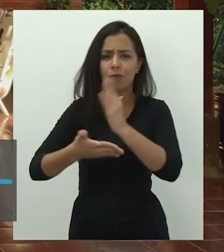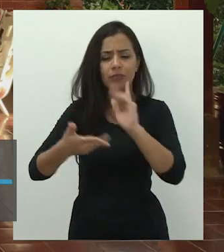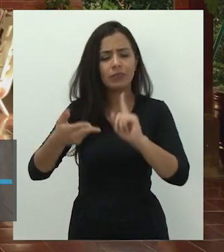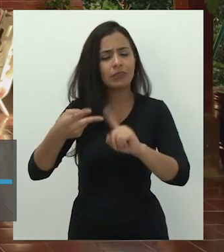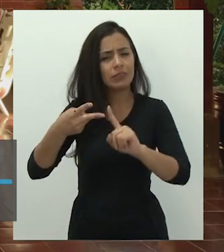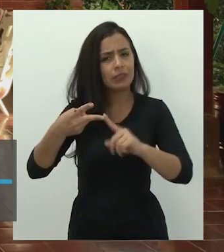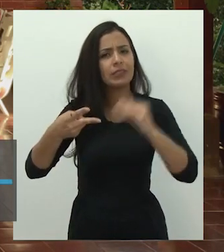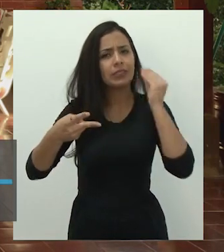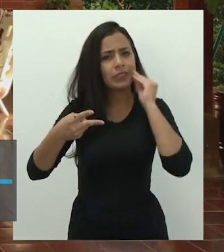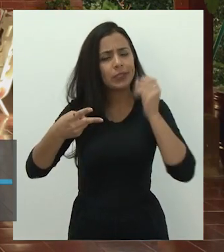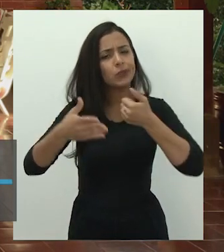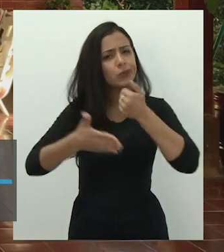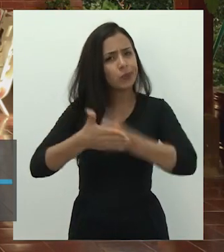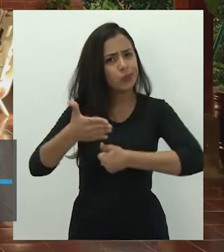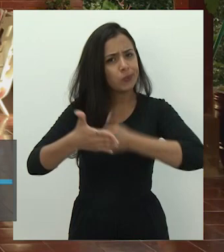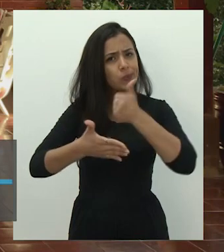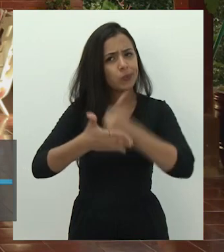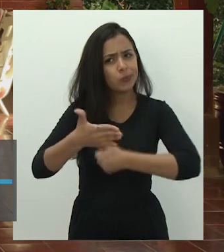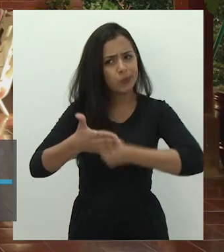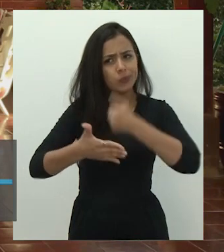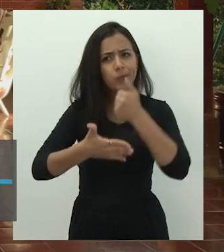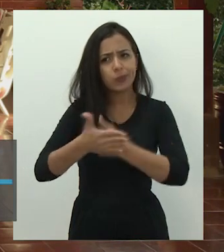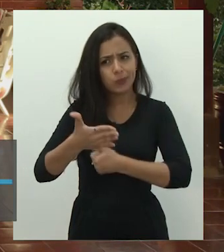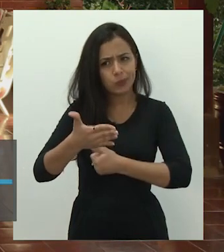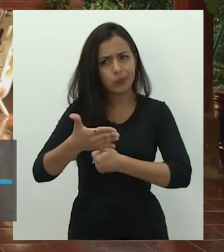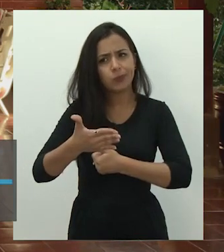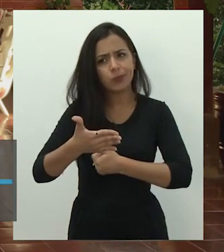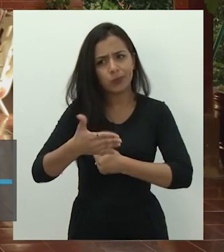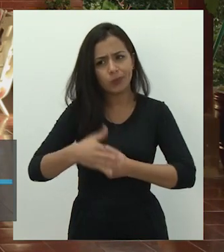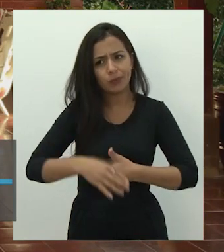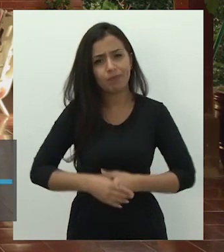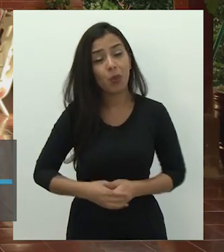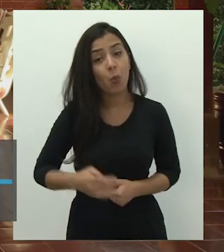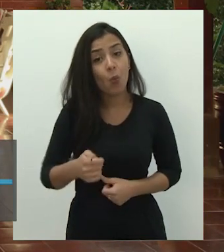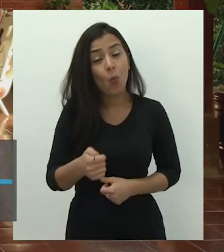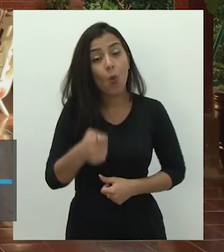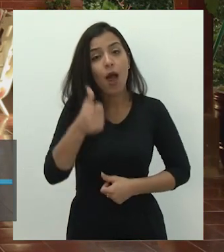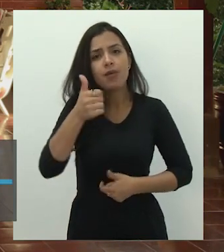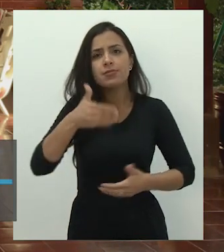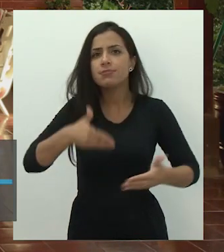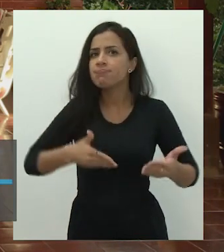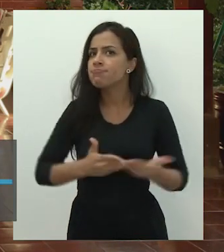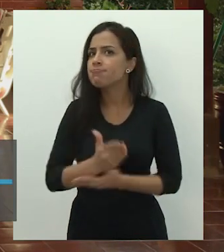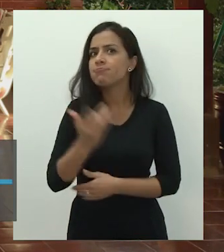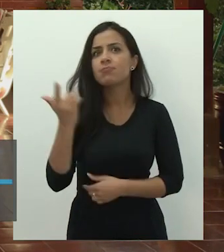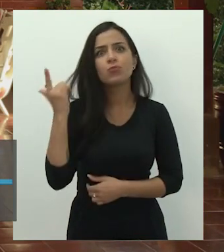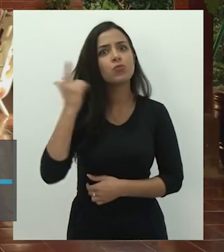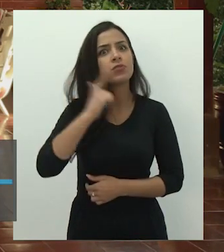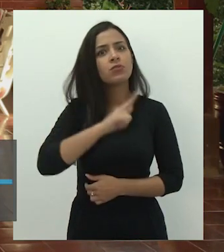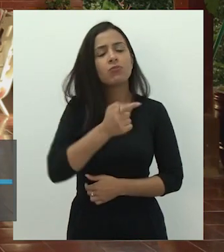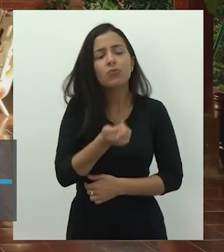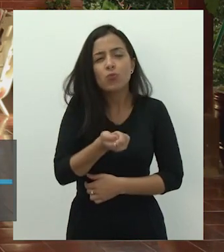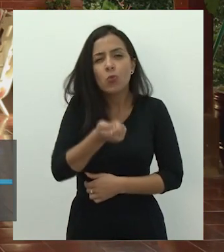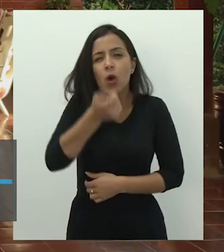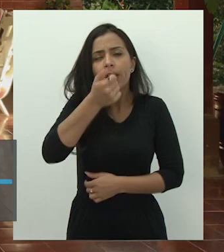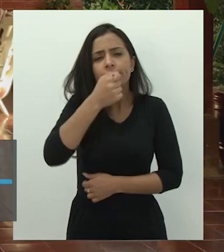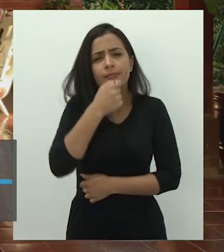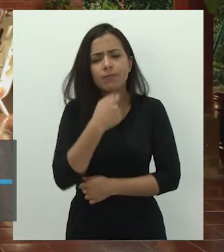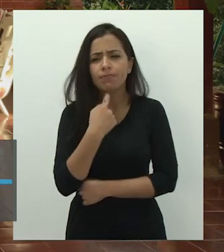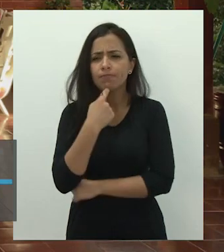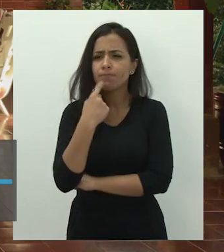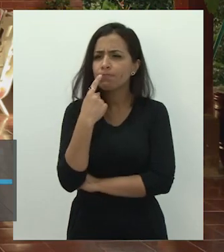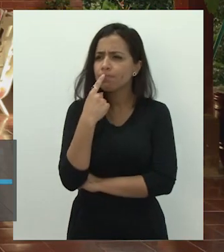falar uma coisa para vocês, foi por um triz, quase fui reprovada. Aliás, foi o que me